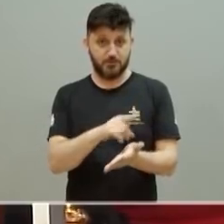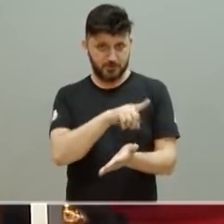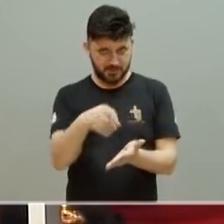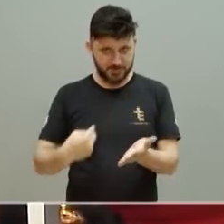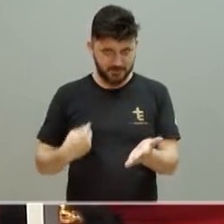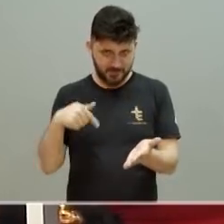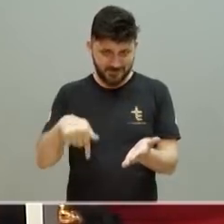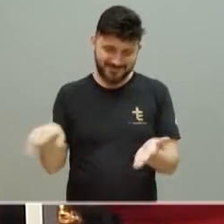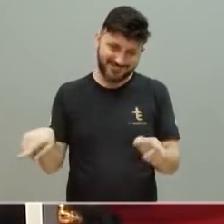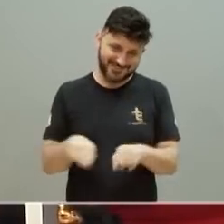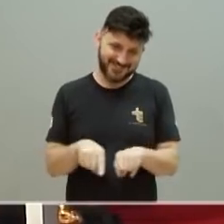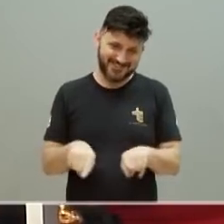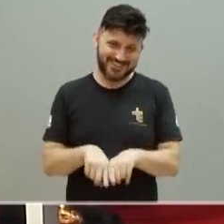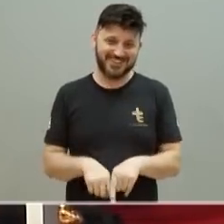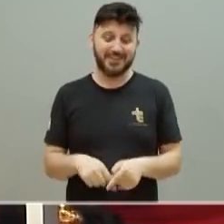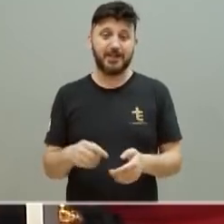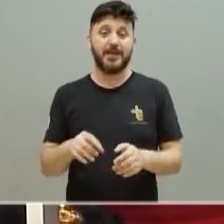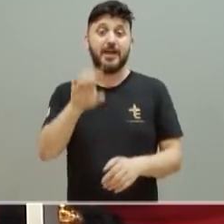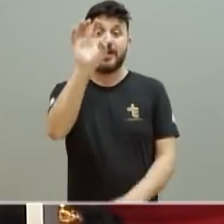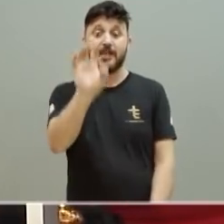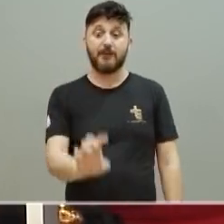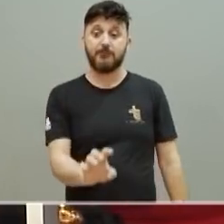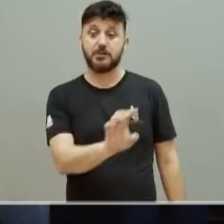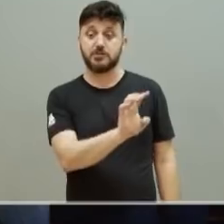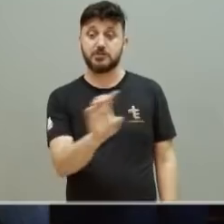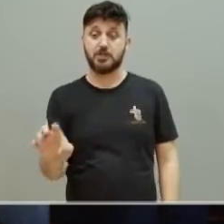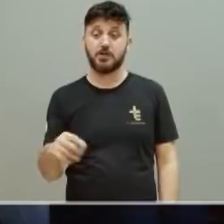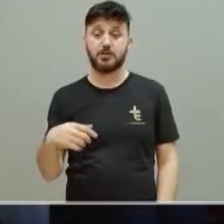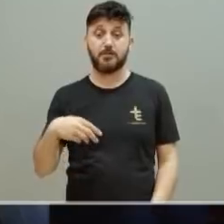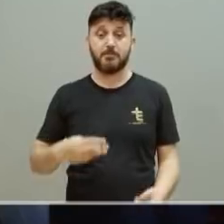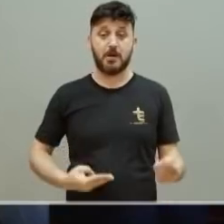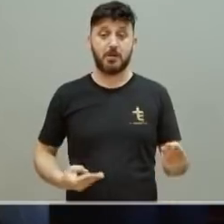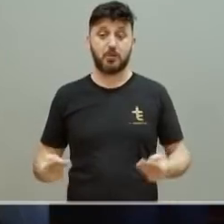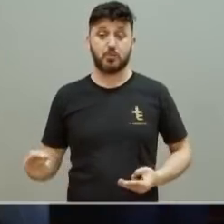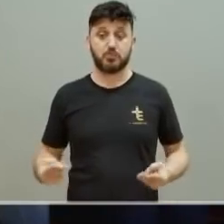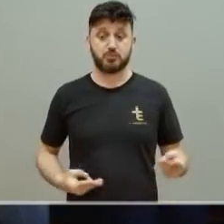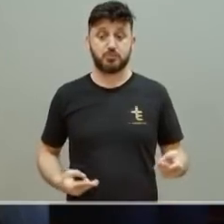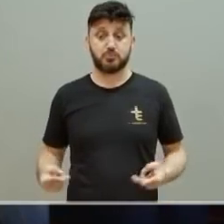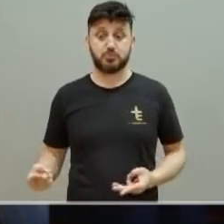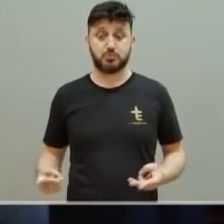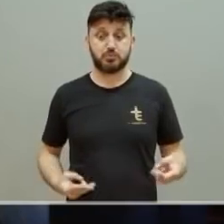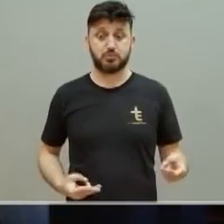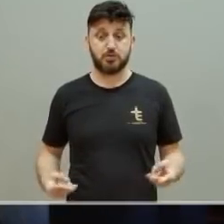né? Evangelho de São Marcos,